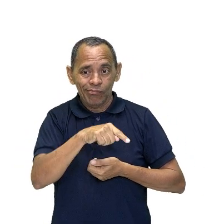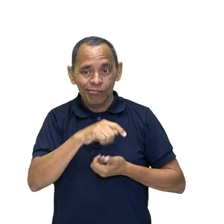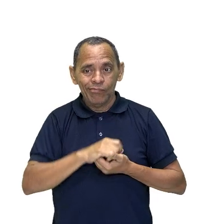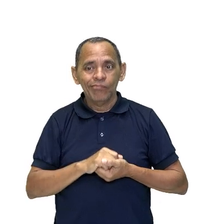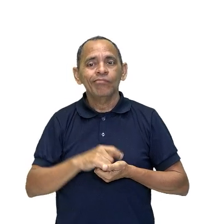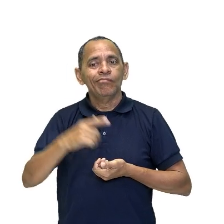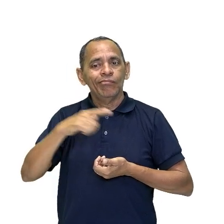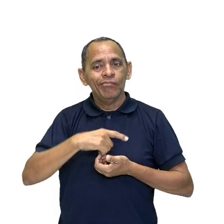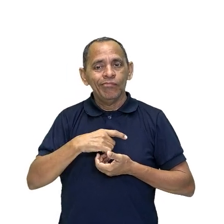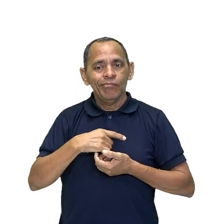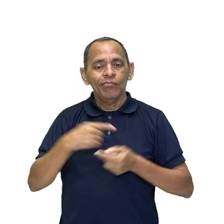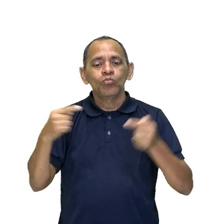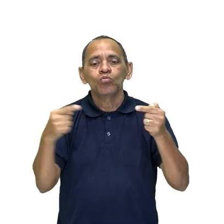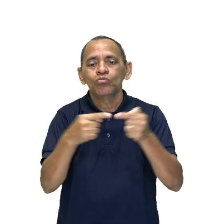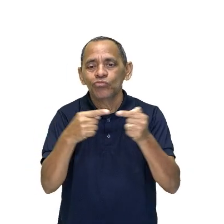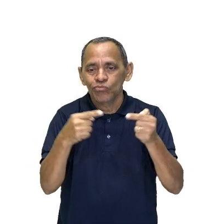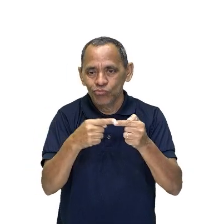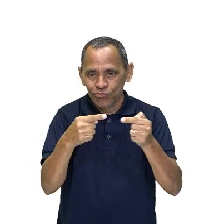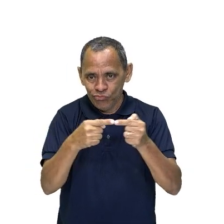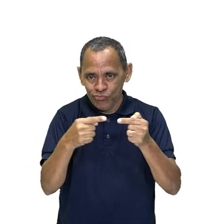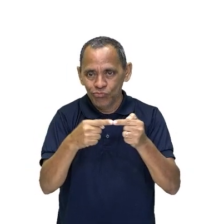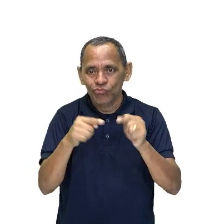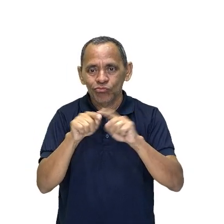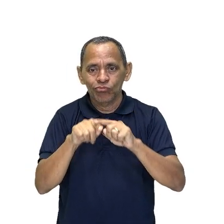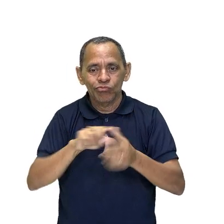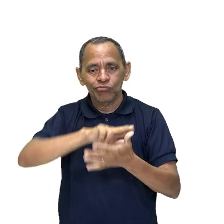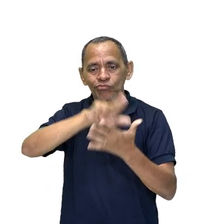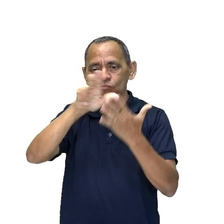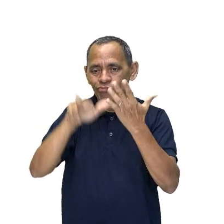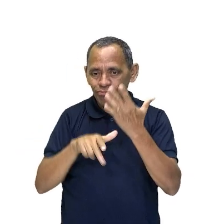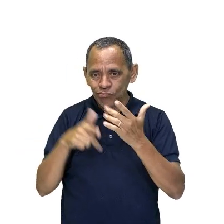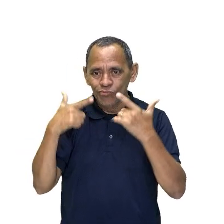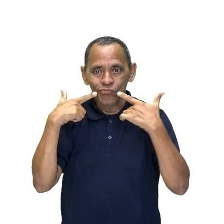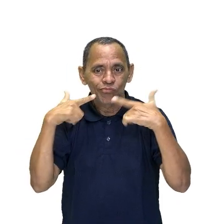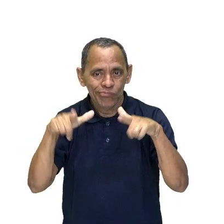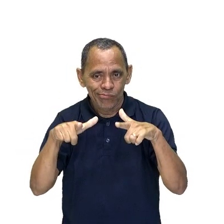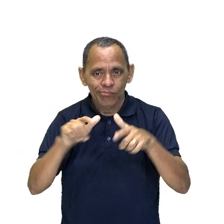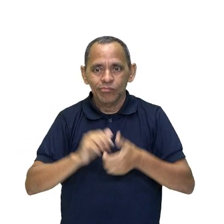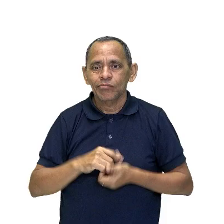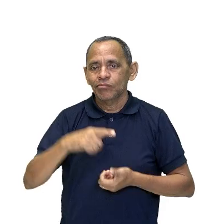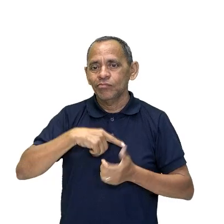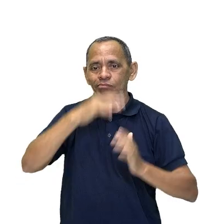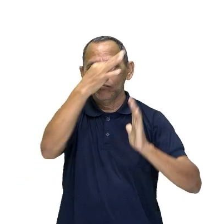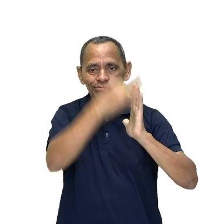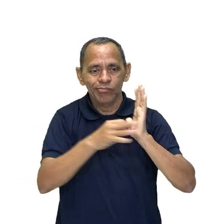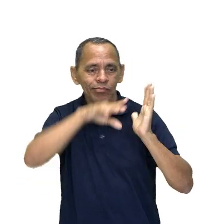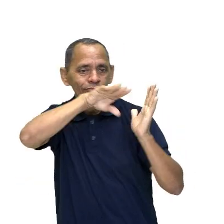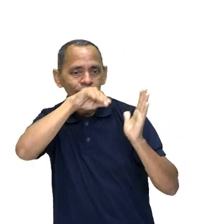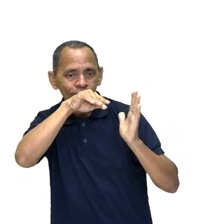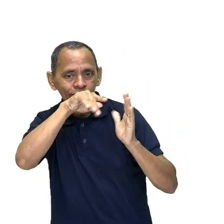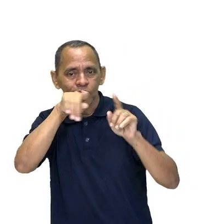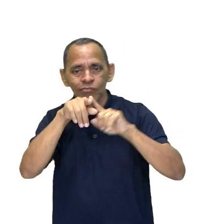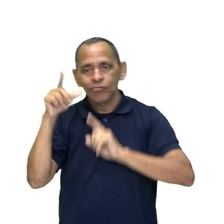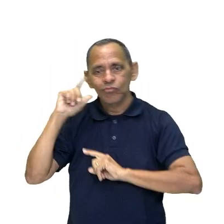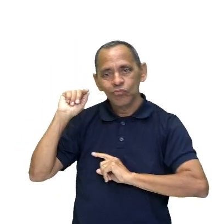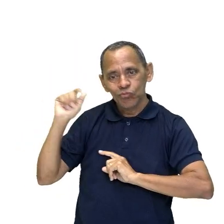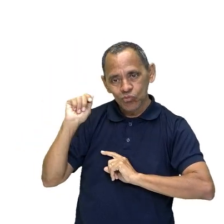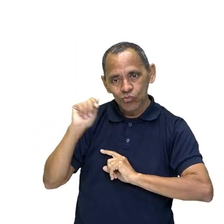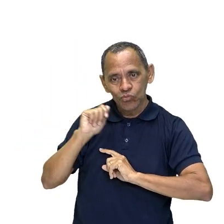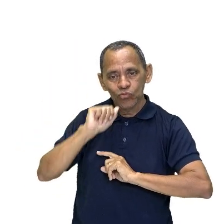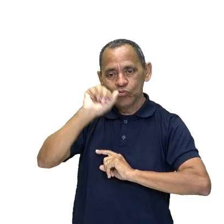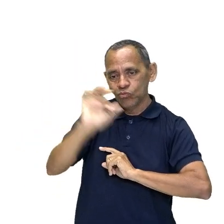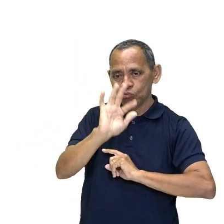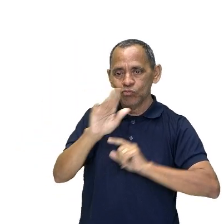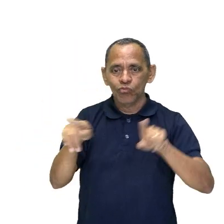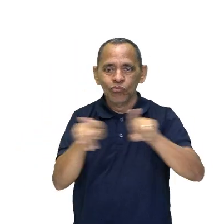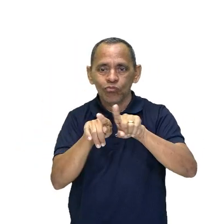nesta combinação dessas diferentes linguagens. Você tem aí texto verbal, você tem som, você tem imagem,